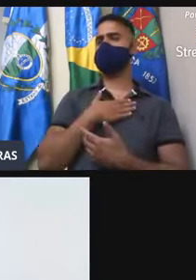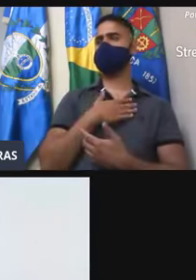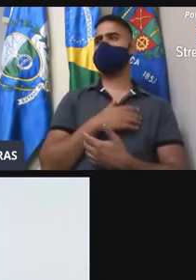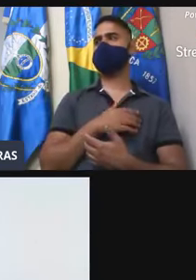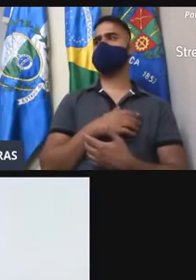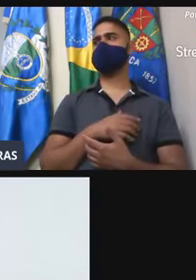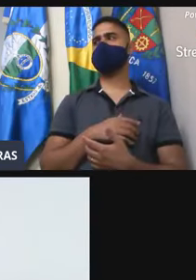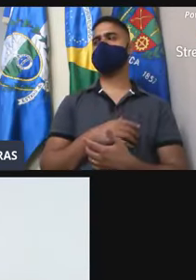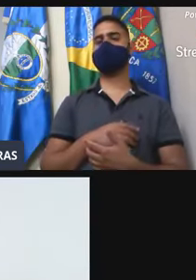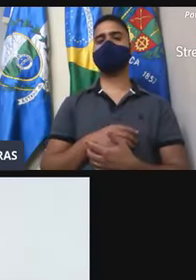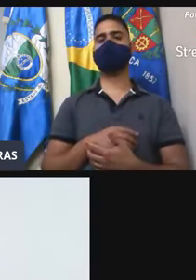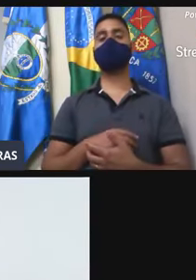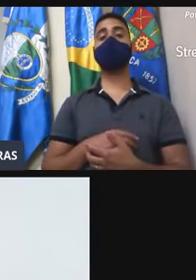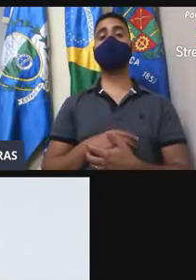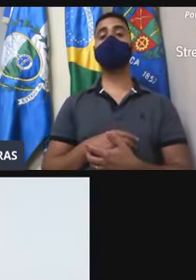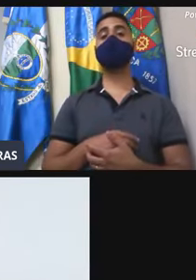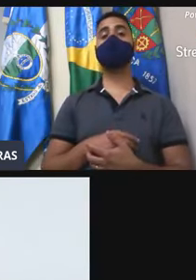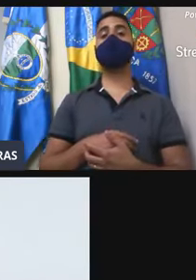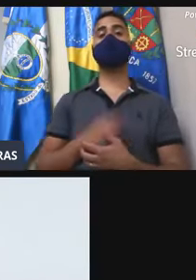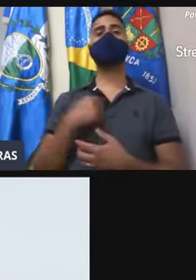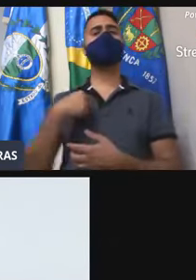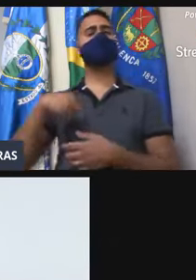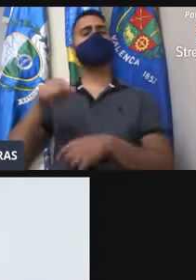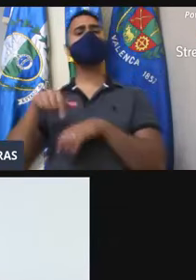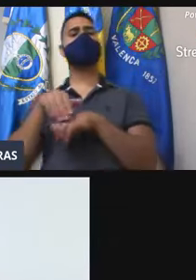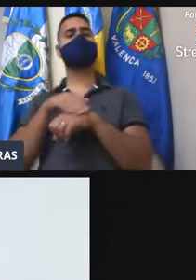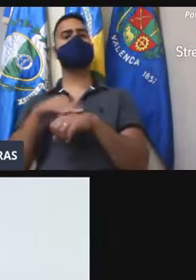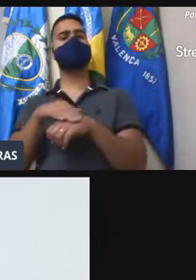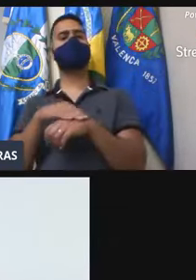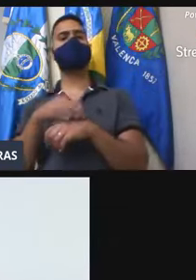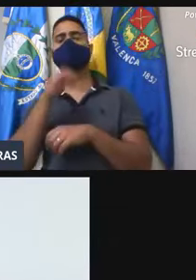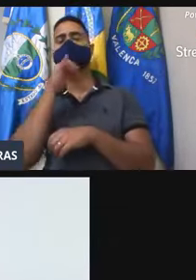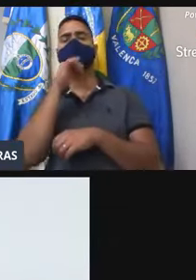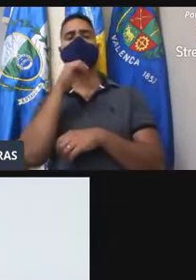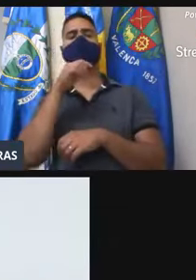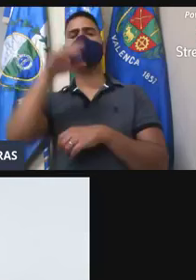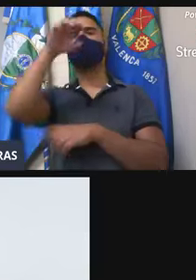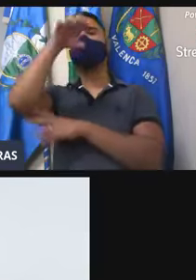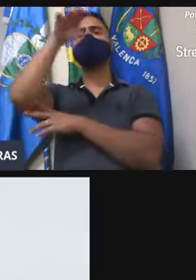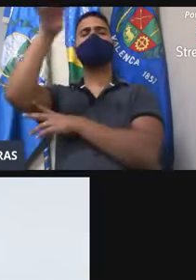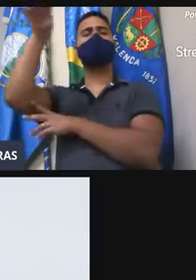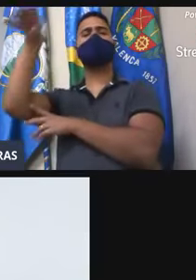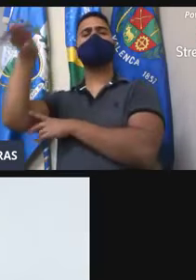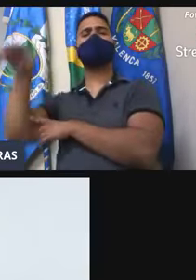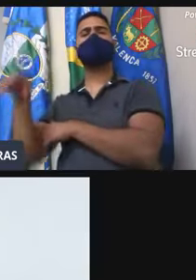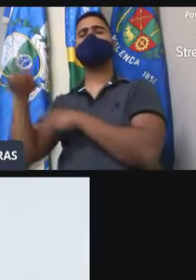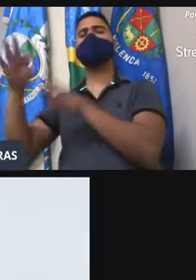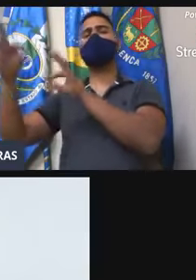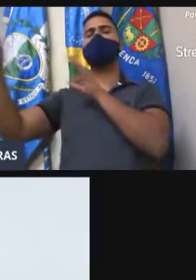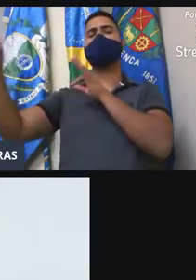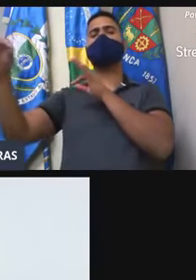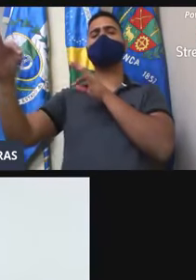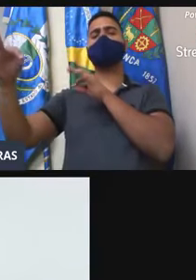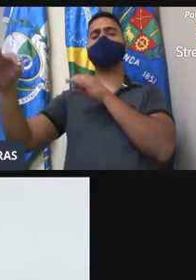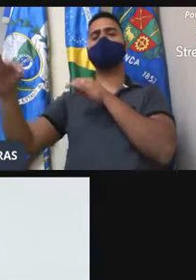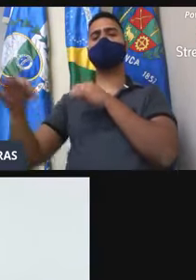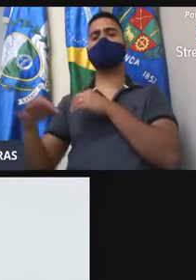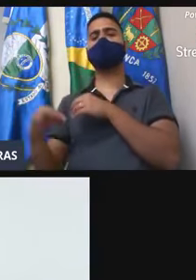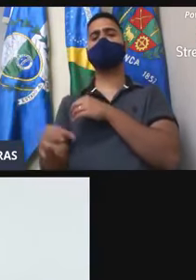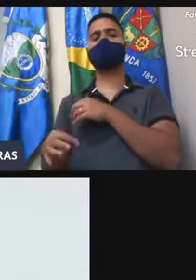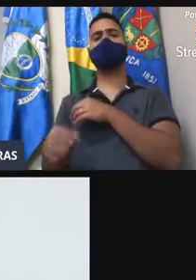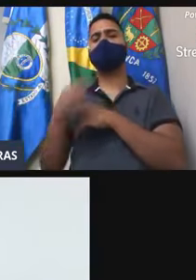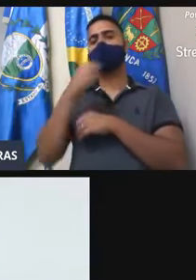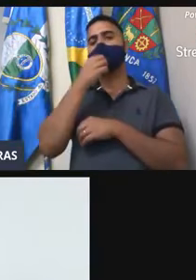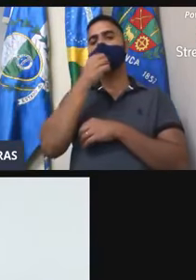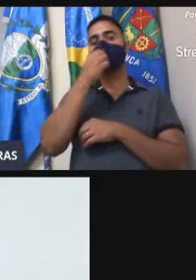perante Deus, aonde a gente chega para conversar lá na Ponte Funda, João Bonito, Osório e Biquinha, não é diferente, onde a gente, às